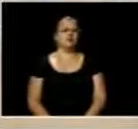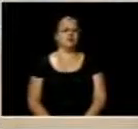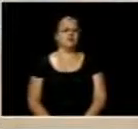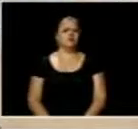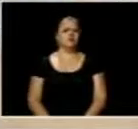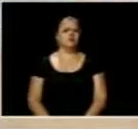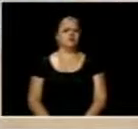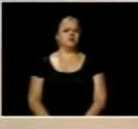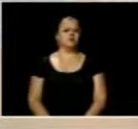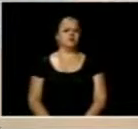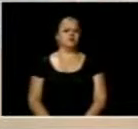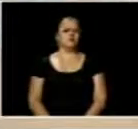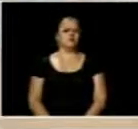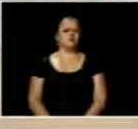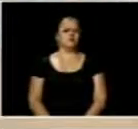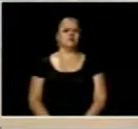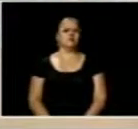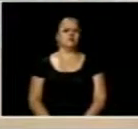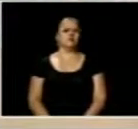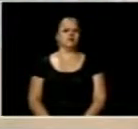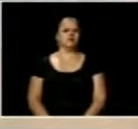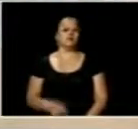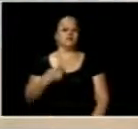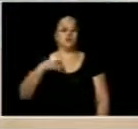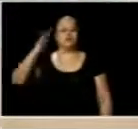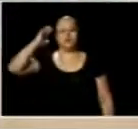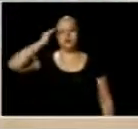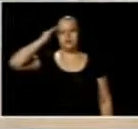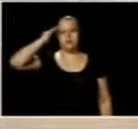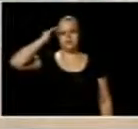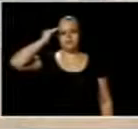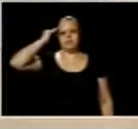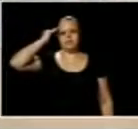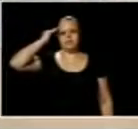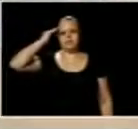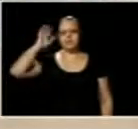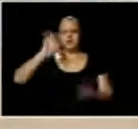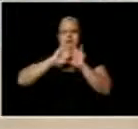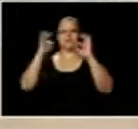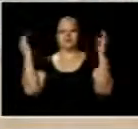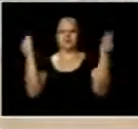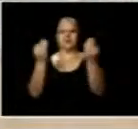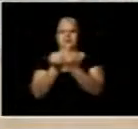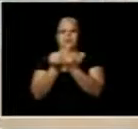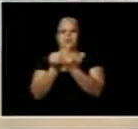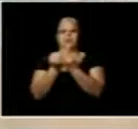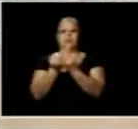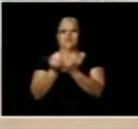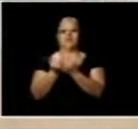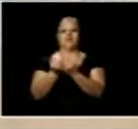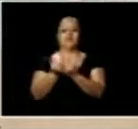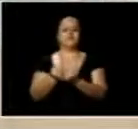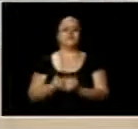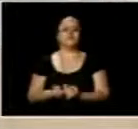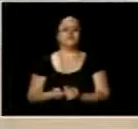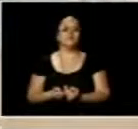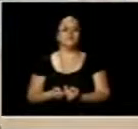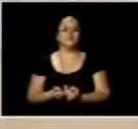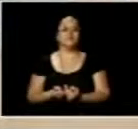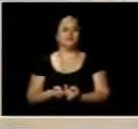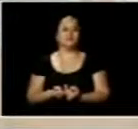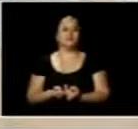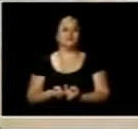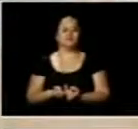na tribuna, é porque sabendo que ele... A família está recebendo retaliações porque ele anda realmente falando